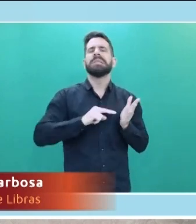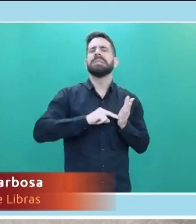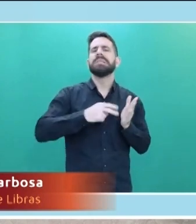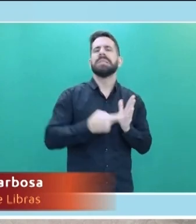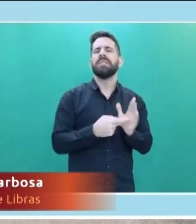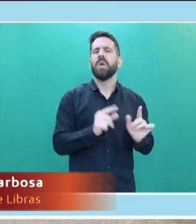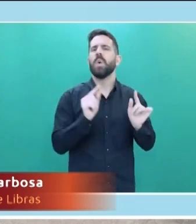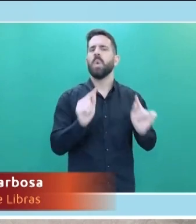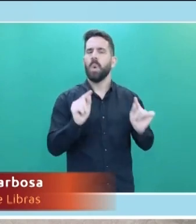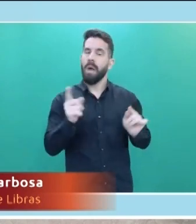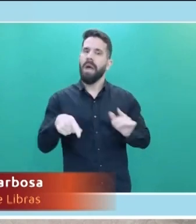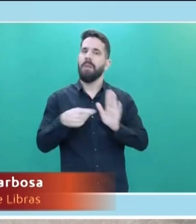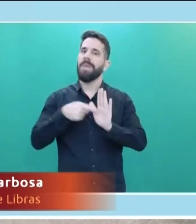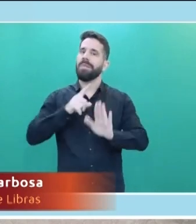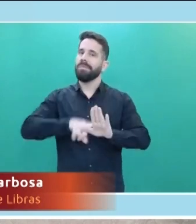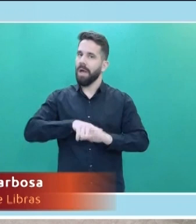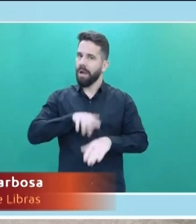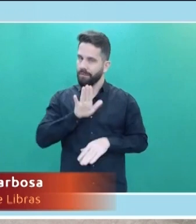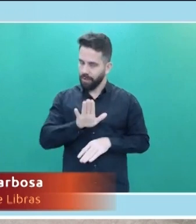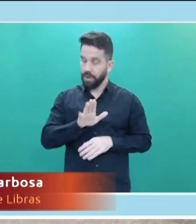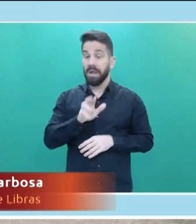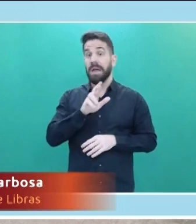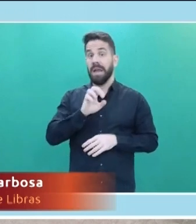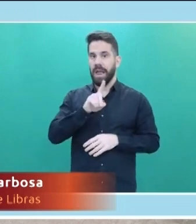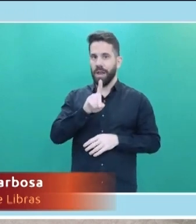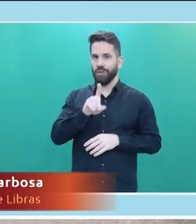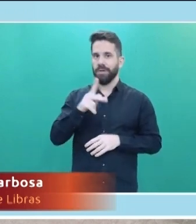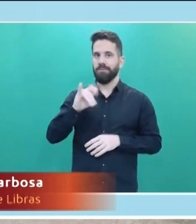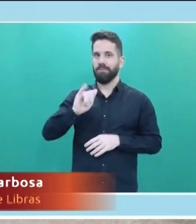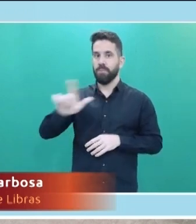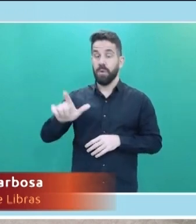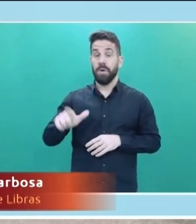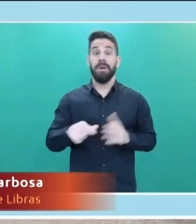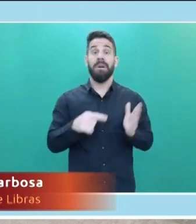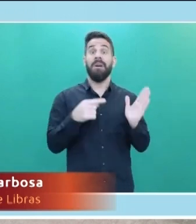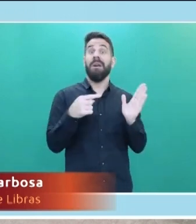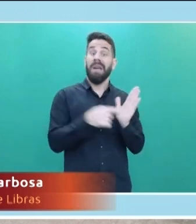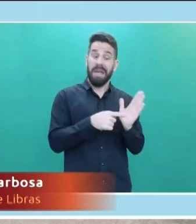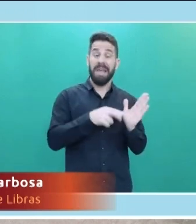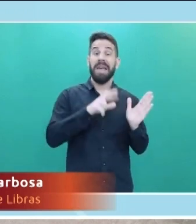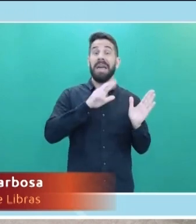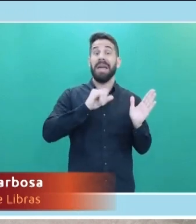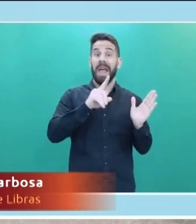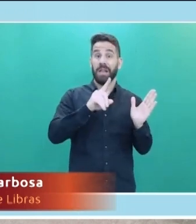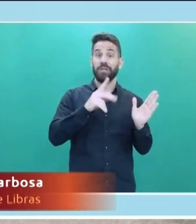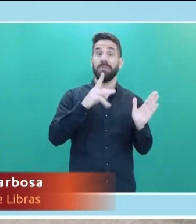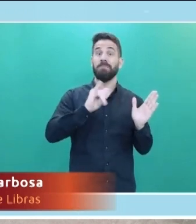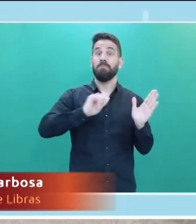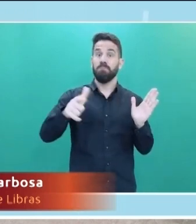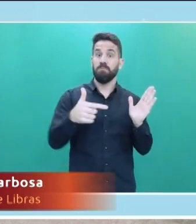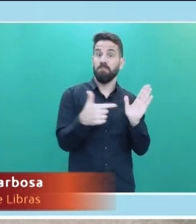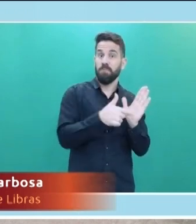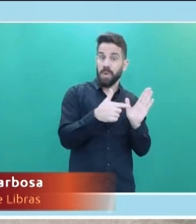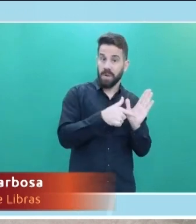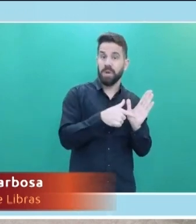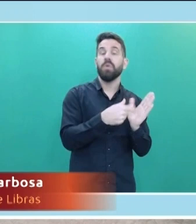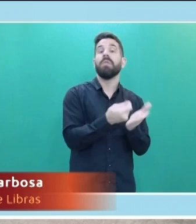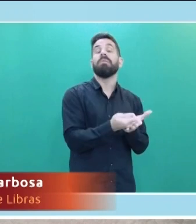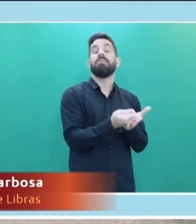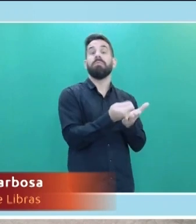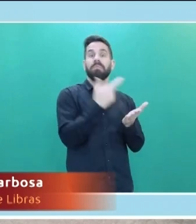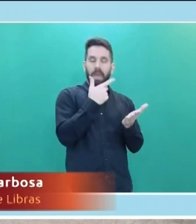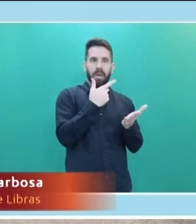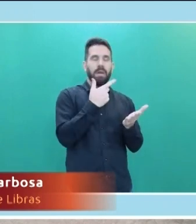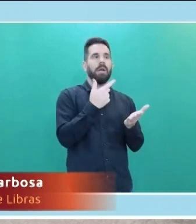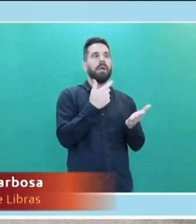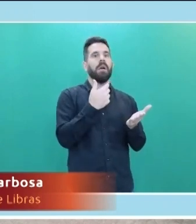Blue Pill e da Red Pill? A Red Pill traria uma visão de uma realidade oculta que supostas pessoas que estão controlando o